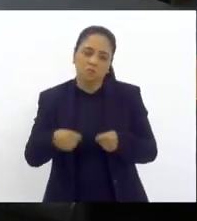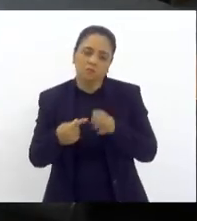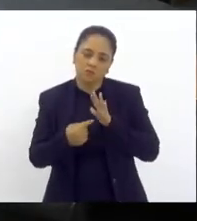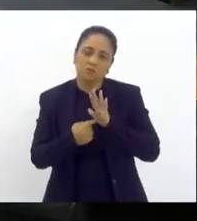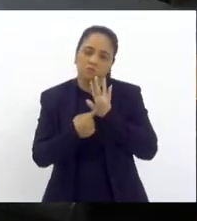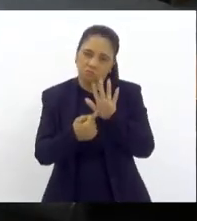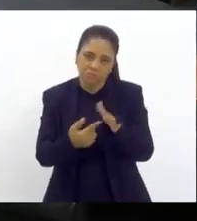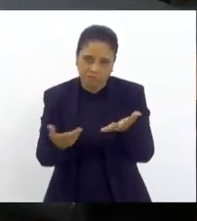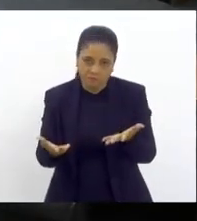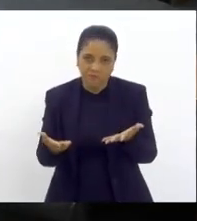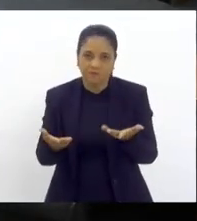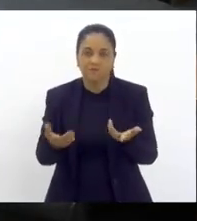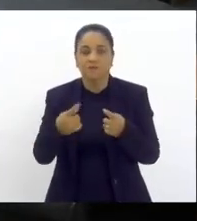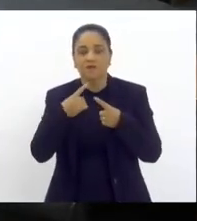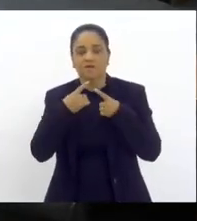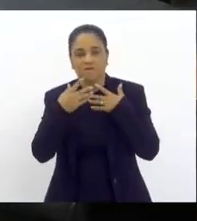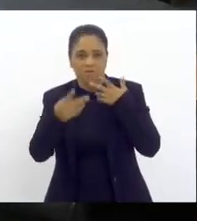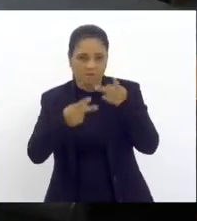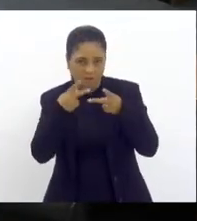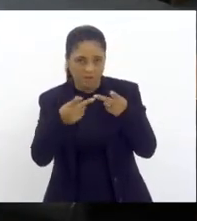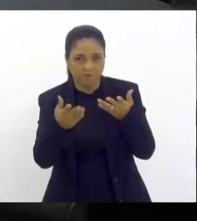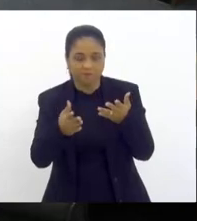Senhora presidente.